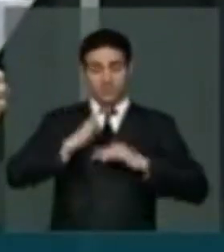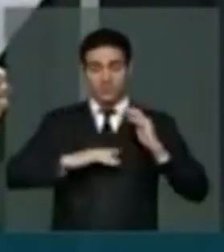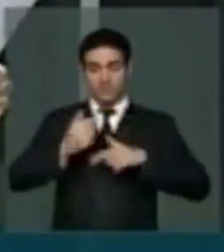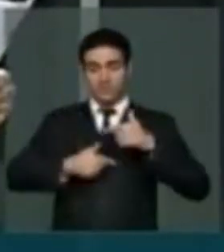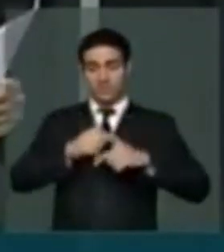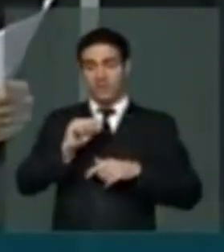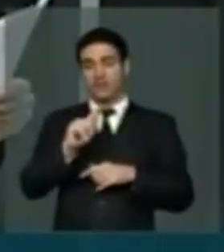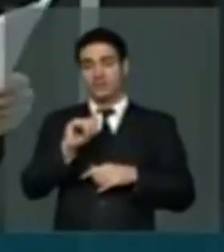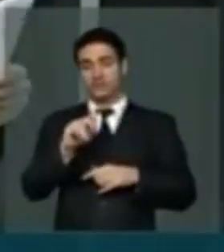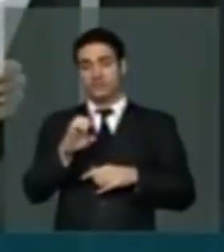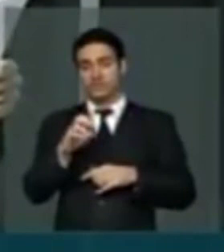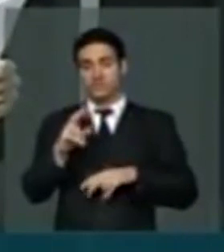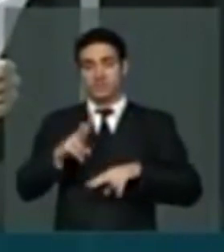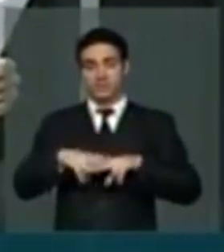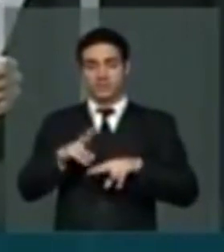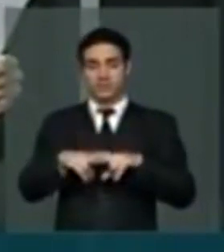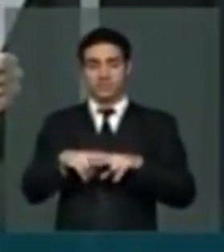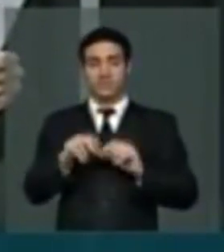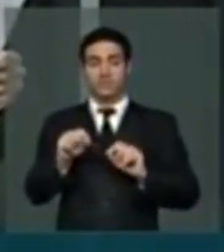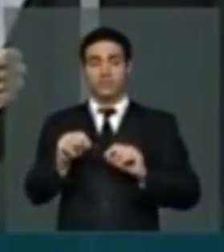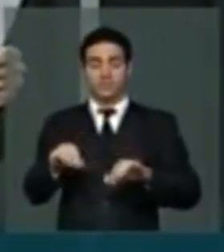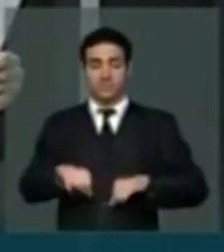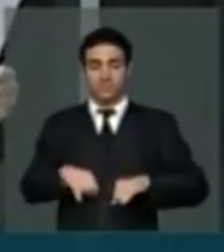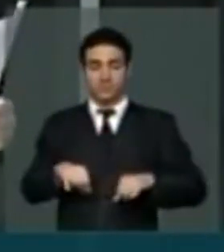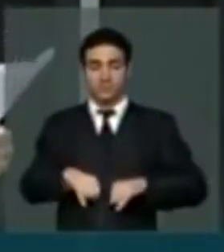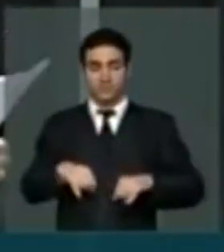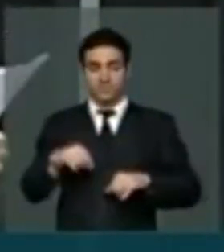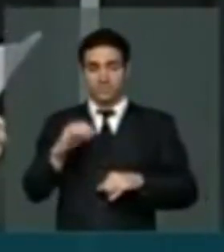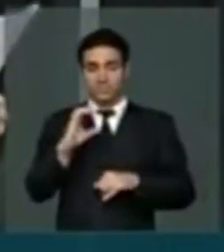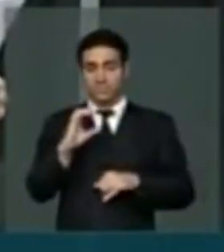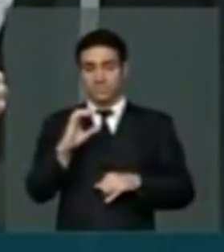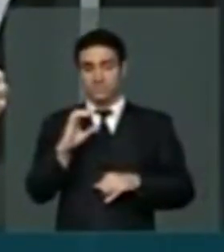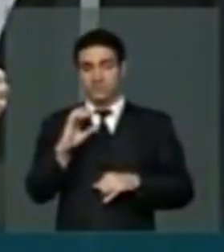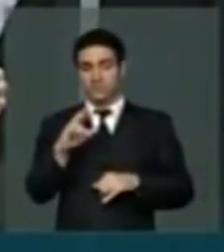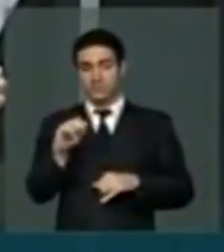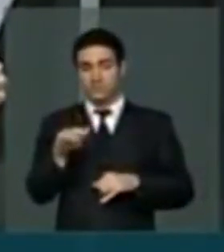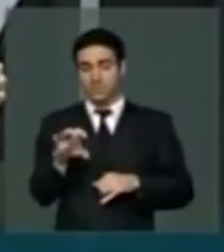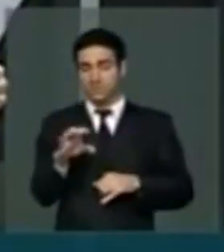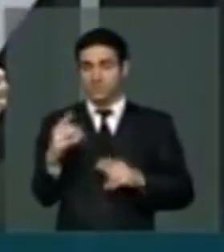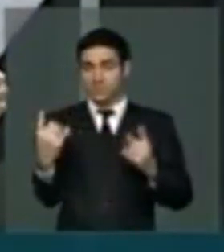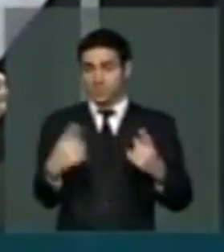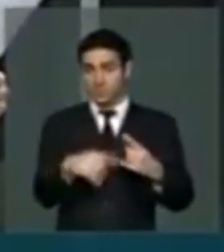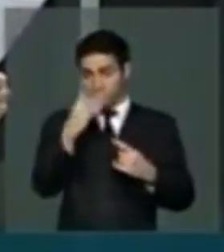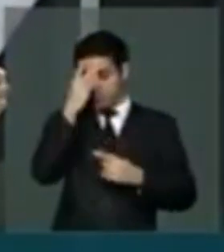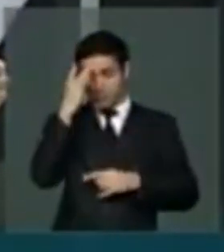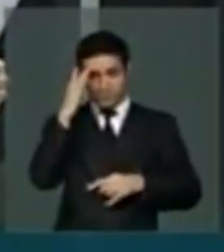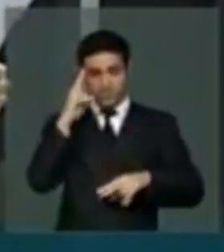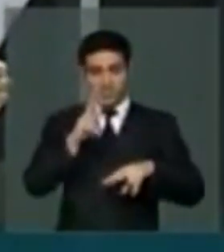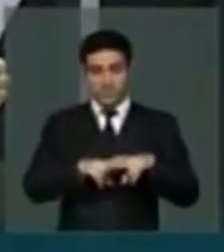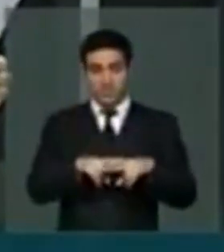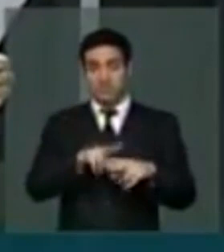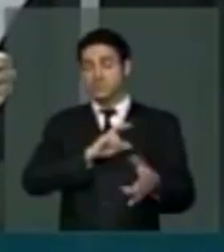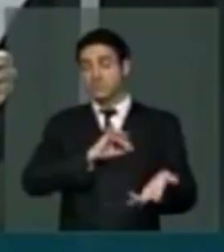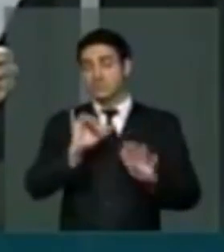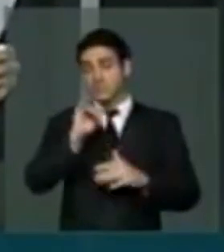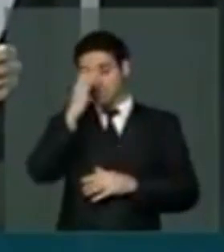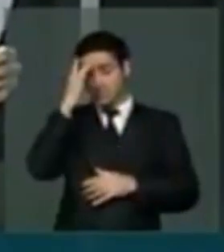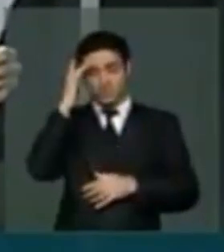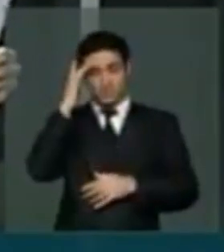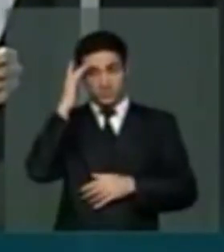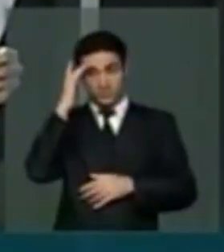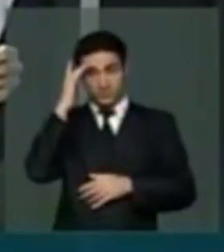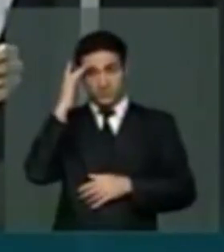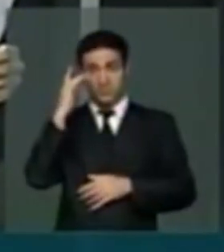penitenciário, das penalidades dos crimes contra os presos. Acaso o agente